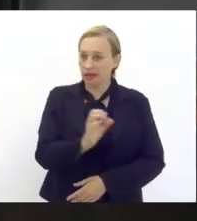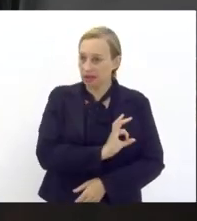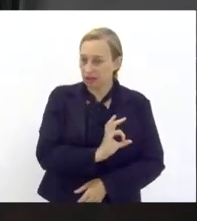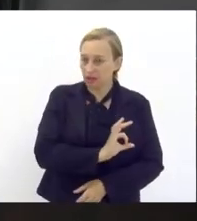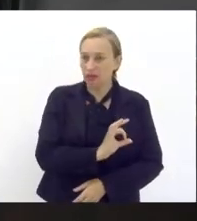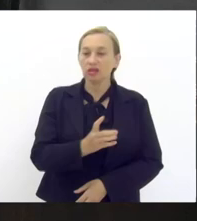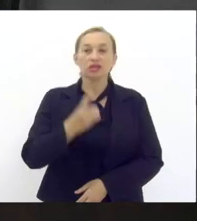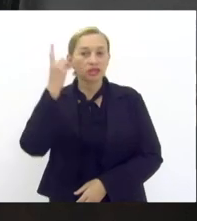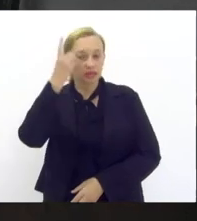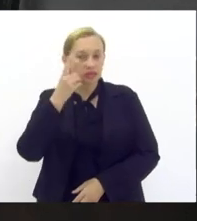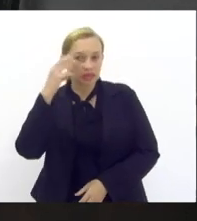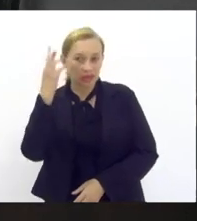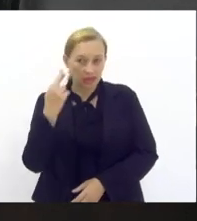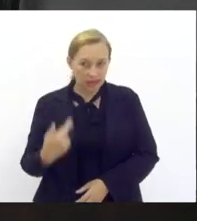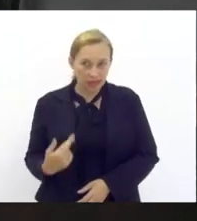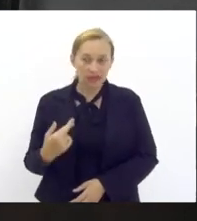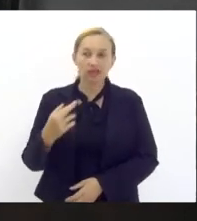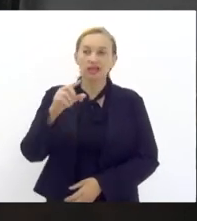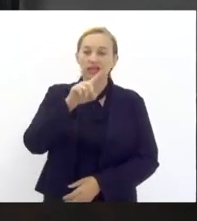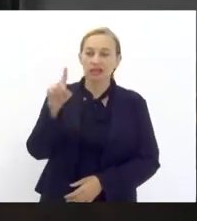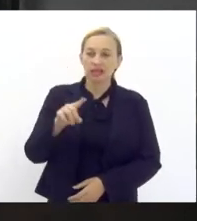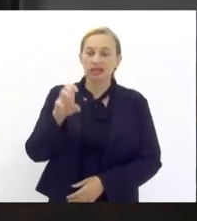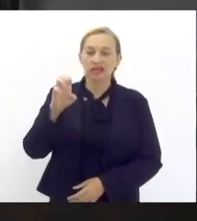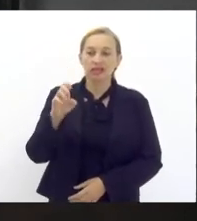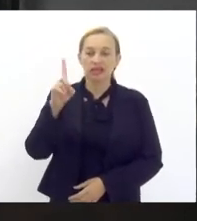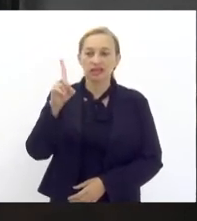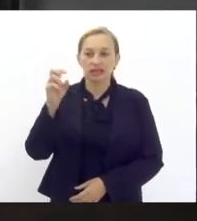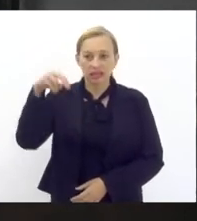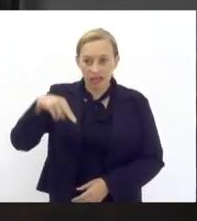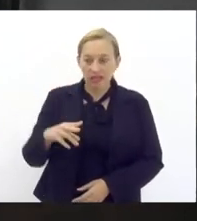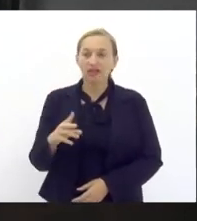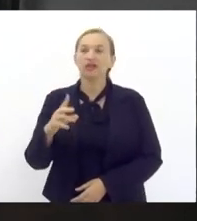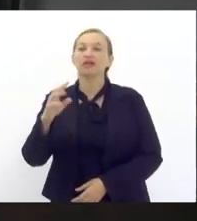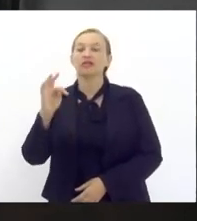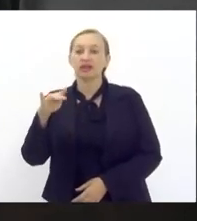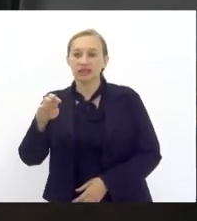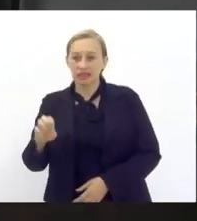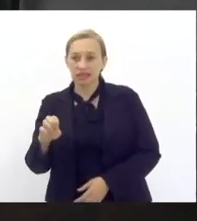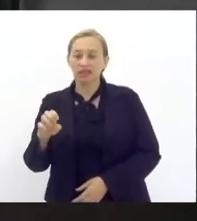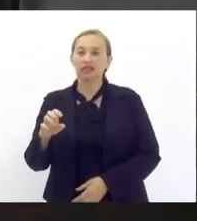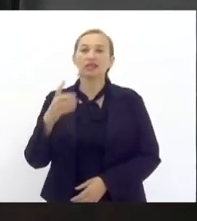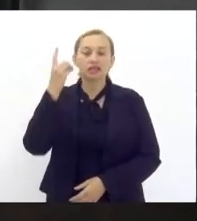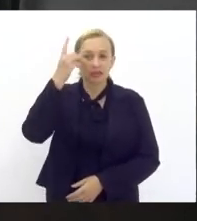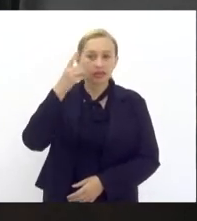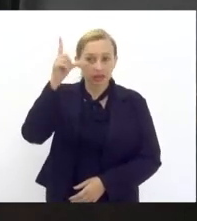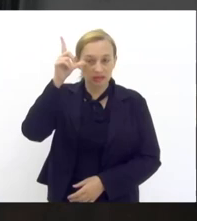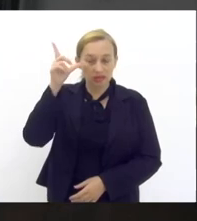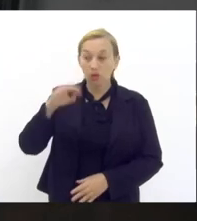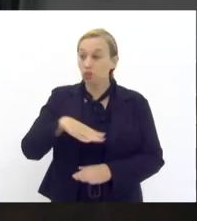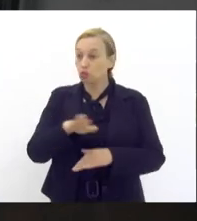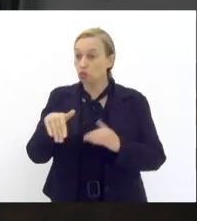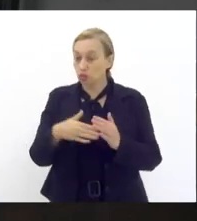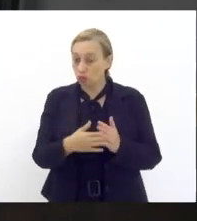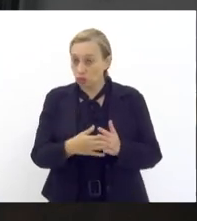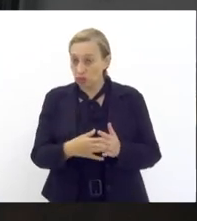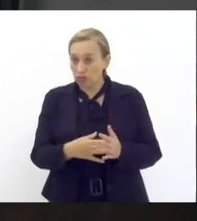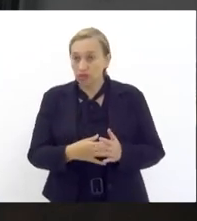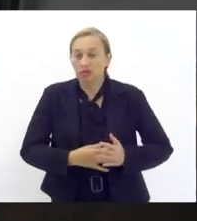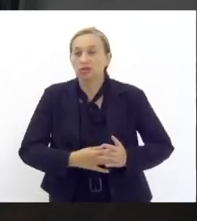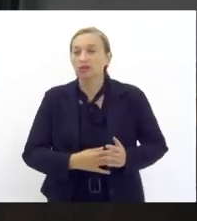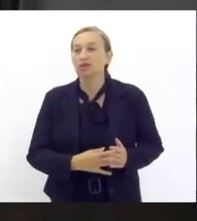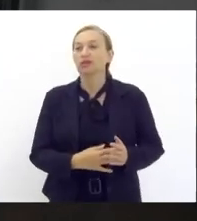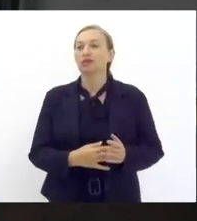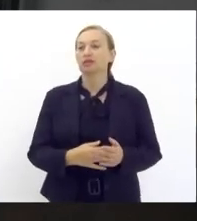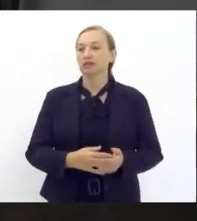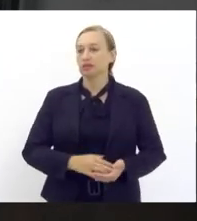deputada Renata, deputada Zeidan, deputada Franciane, deputada Lucinha, todas. Inclusive, na oportunidade, eu já